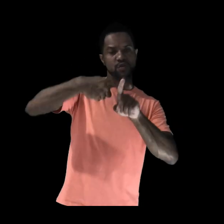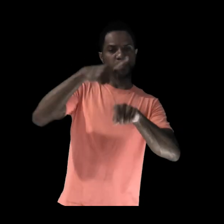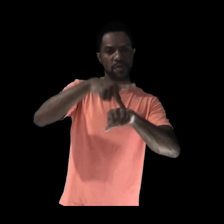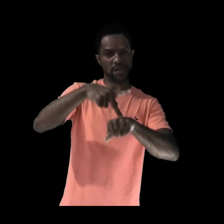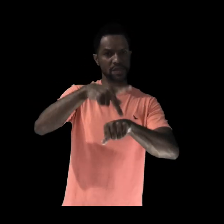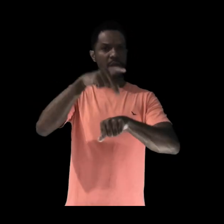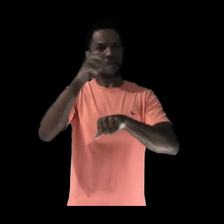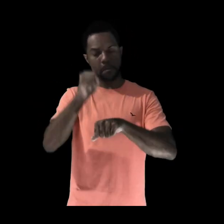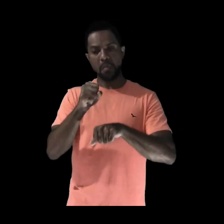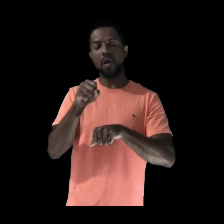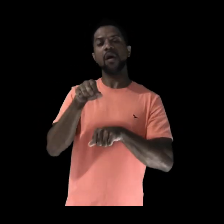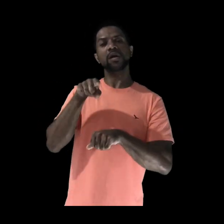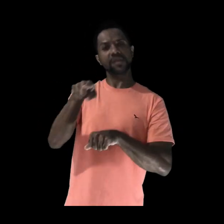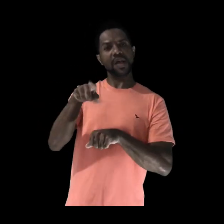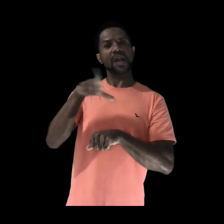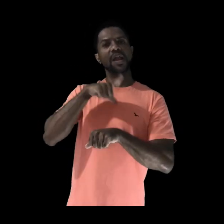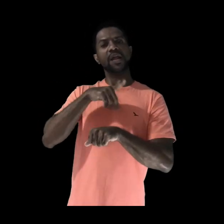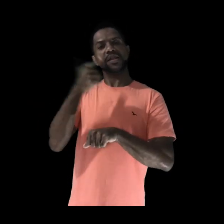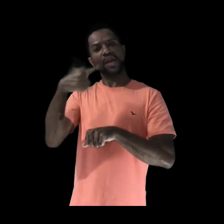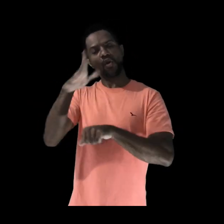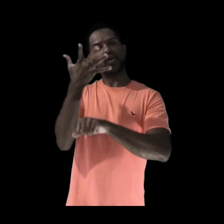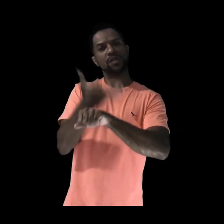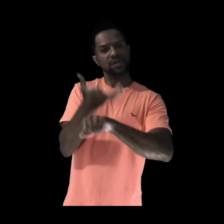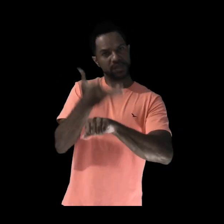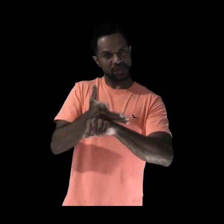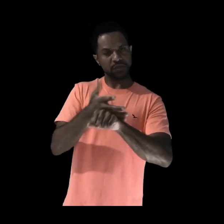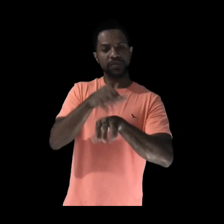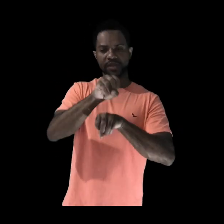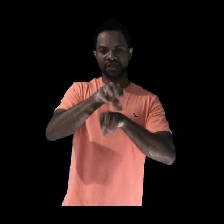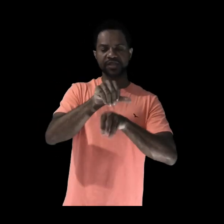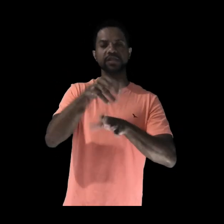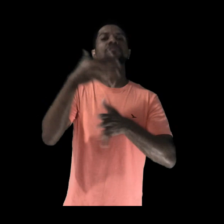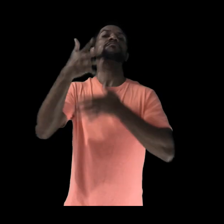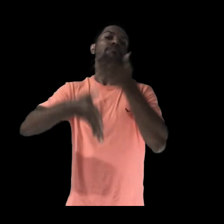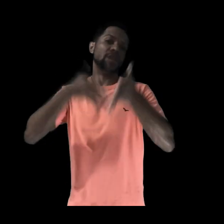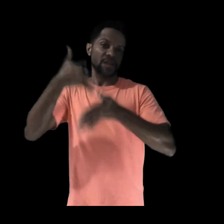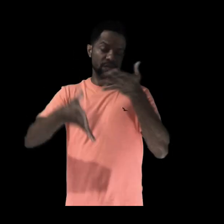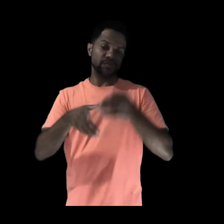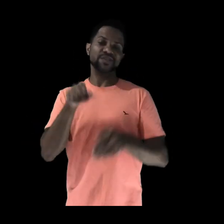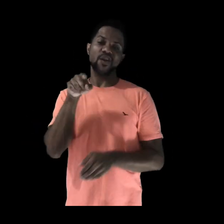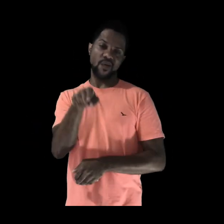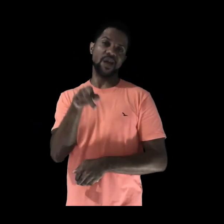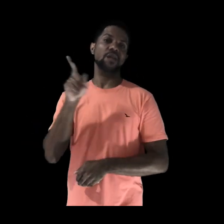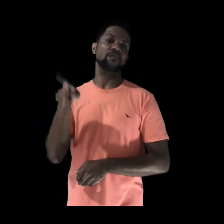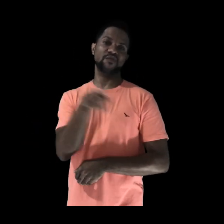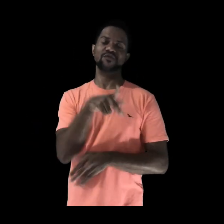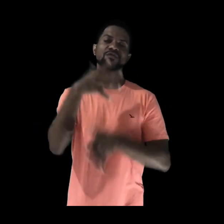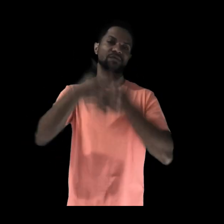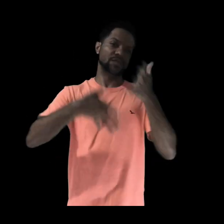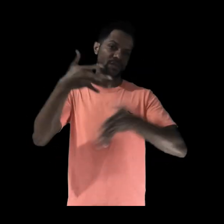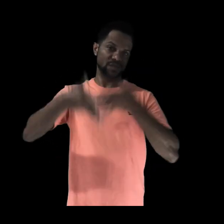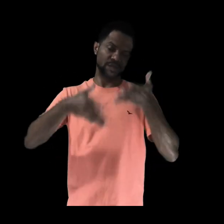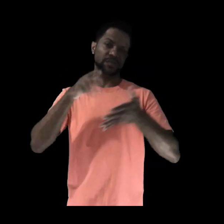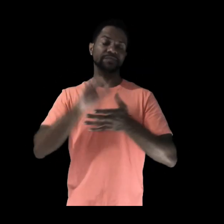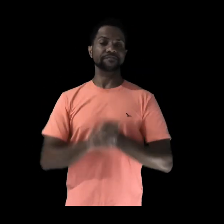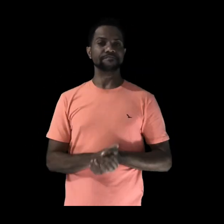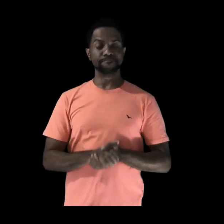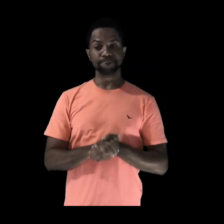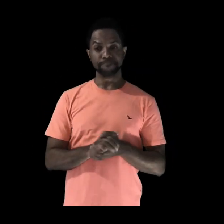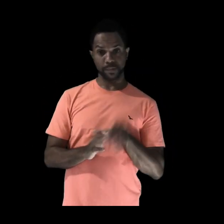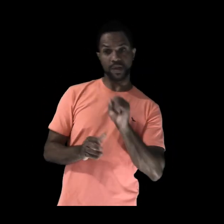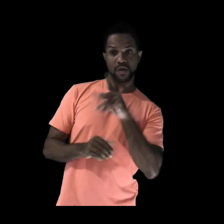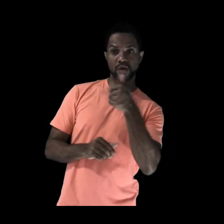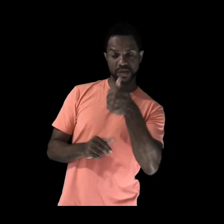da especialização vai conferir a essa pessoa uma outra disciplina de ensino, que é a Libras. Então, a pessoa vai virar uma professora de